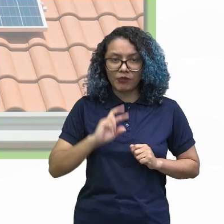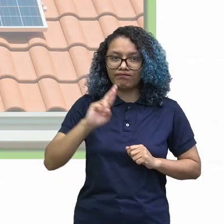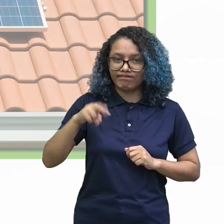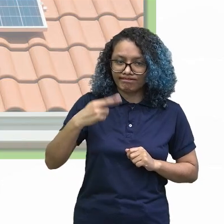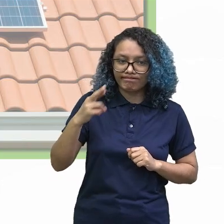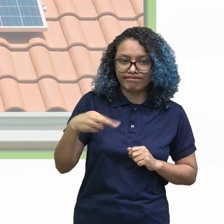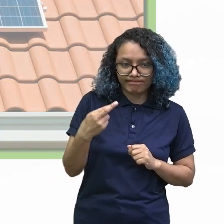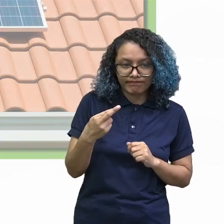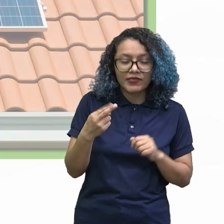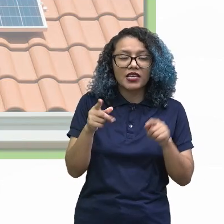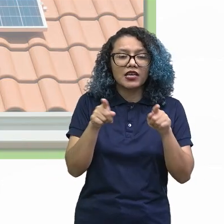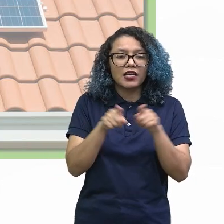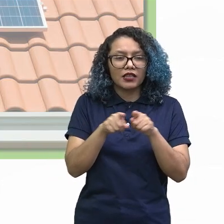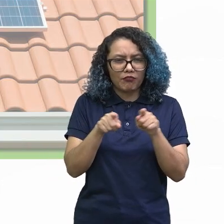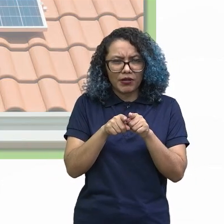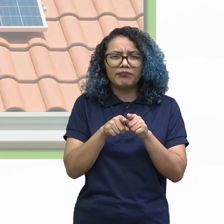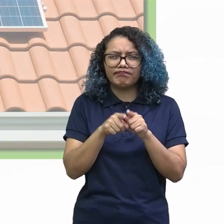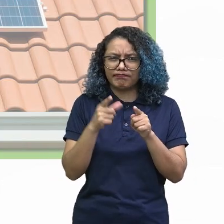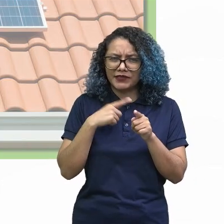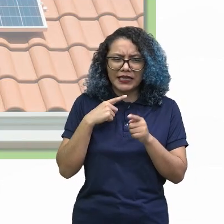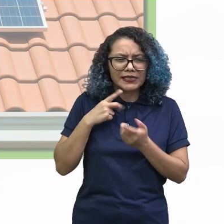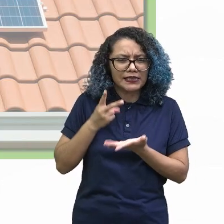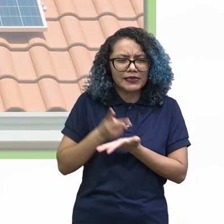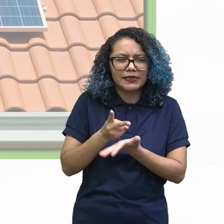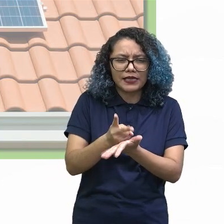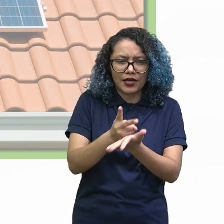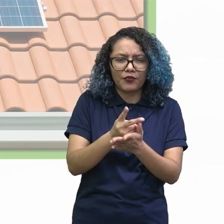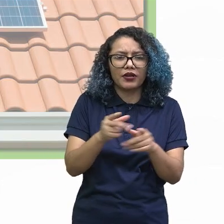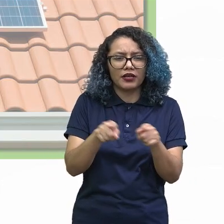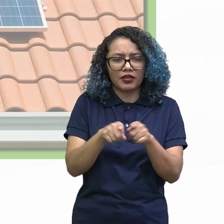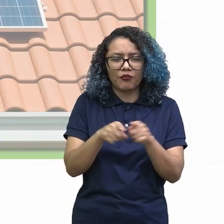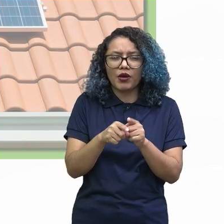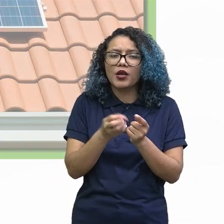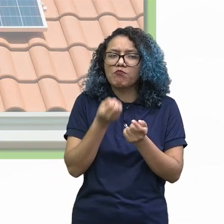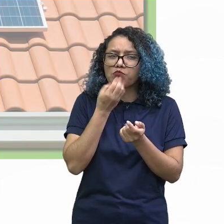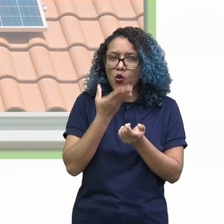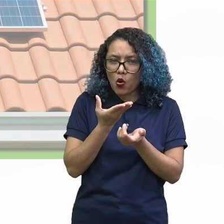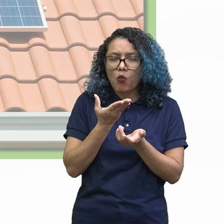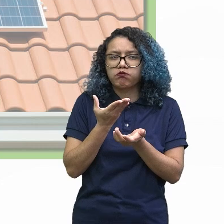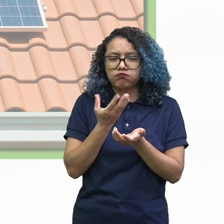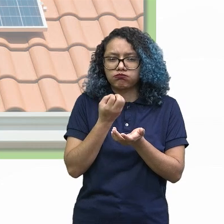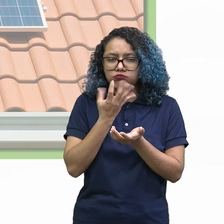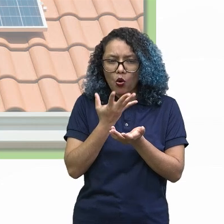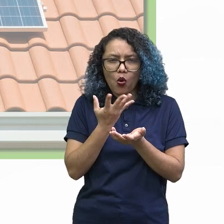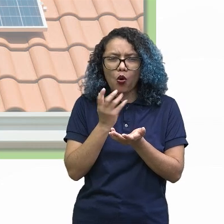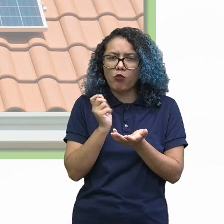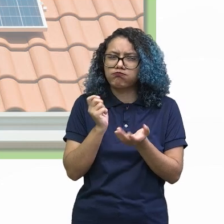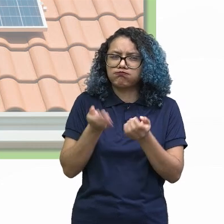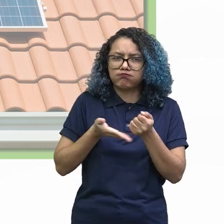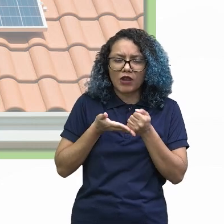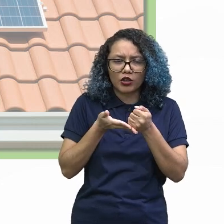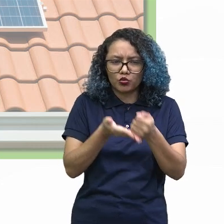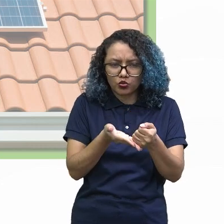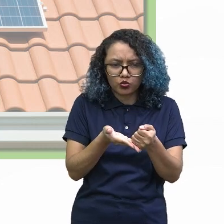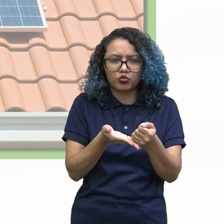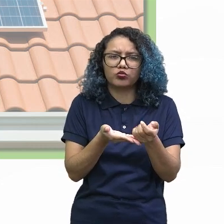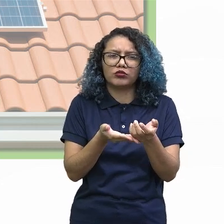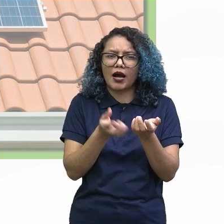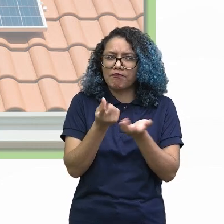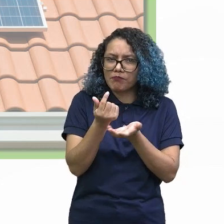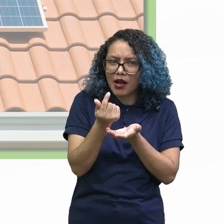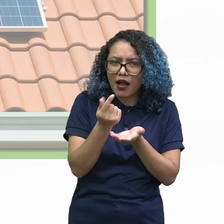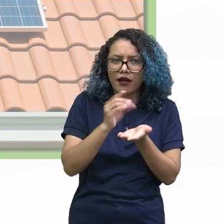renovável, abundante e que apresenta bom custo-benefício, né? Então, a gente observa aí